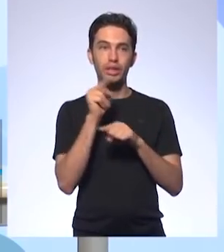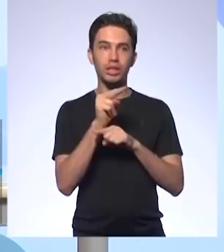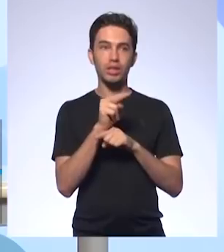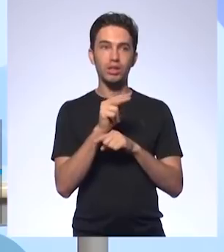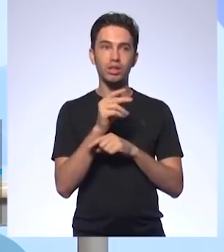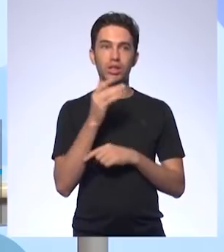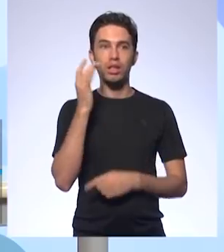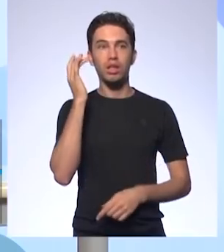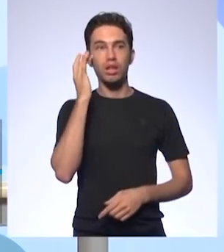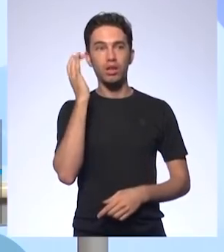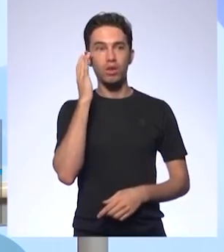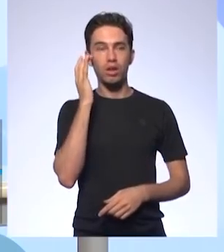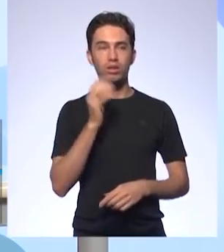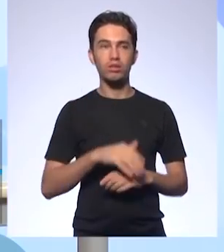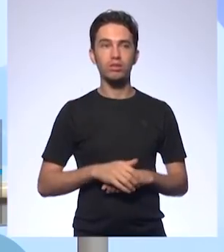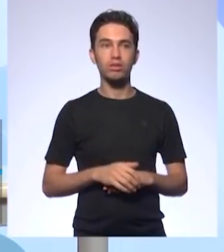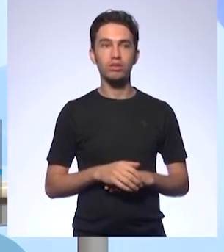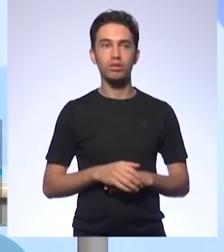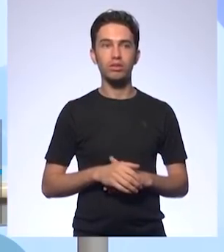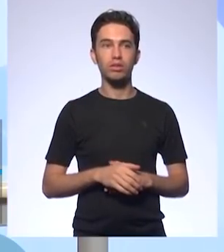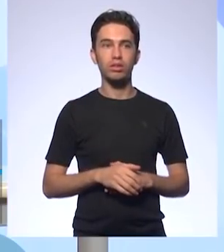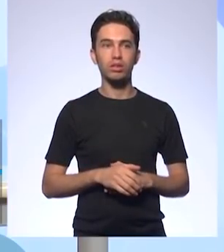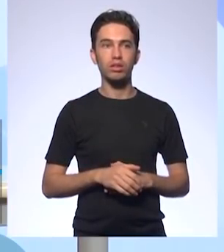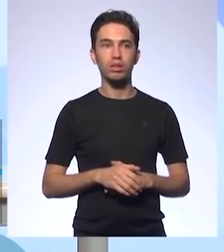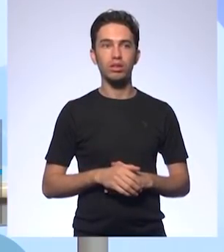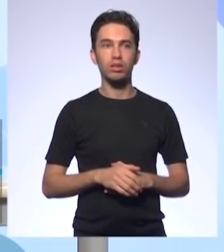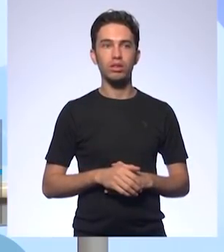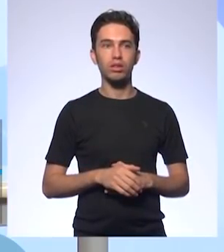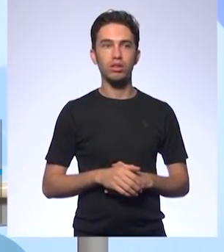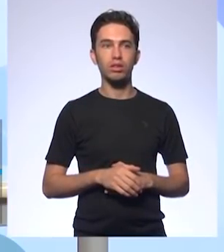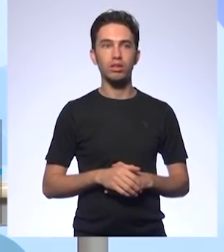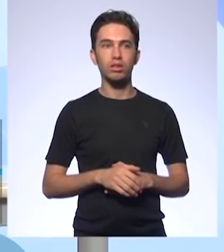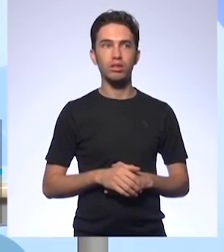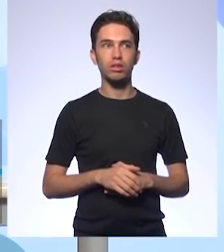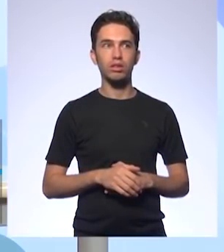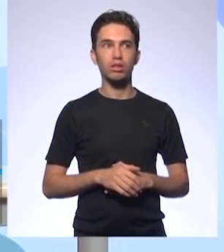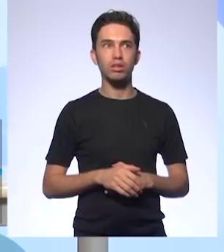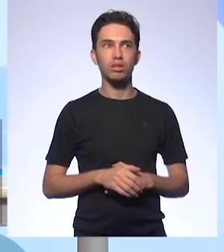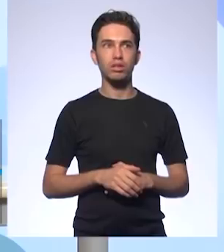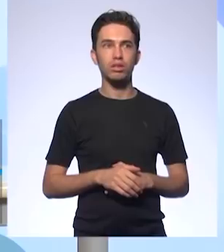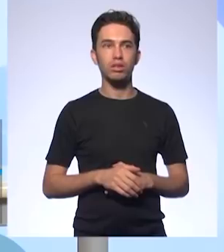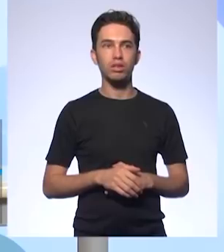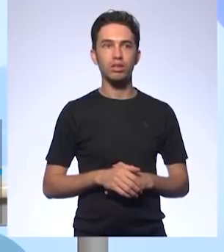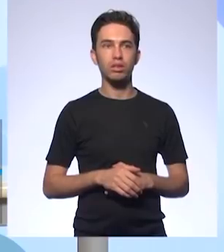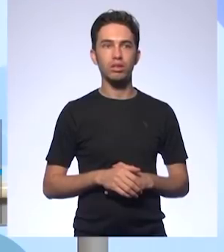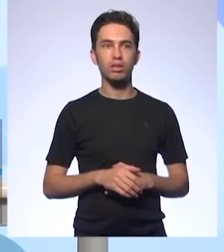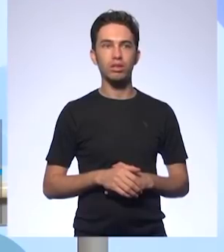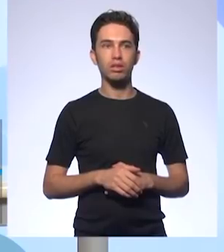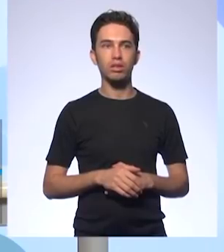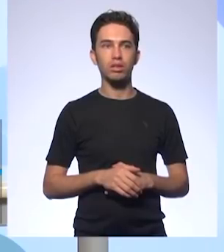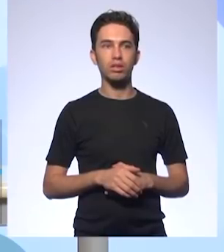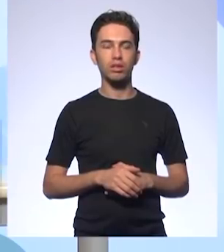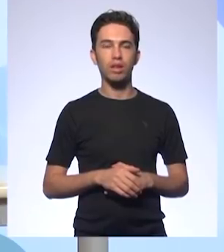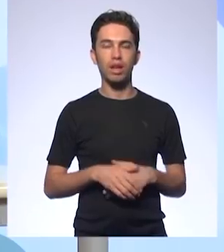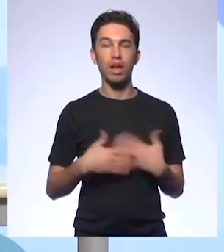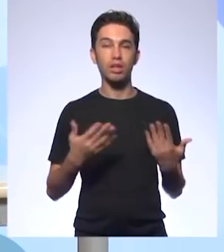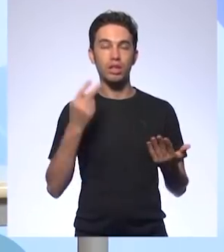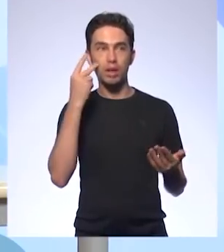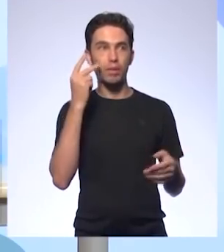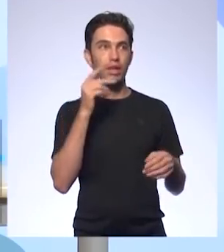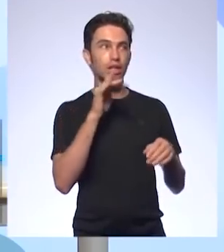eu acho que Da parte da proteção, eu acho que